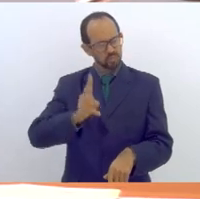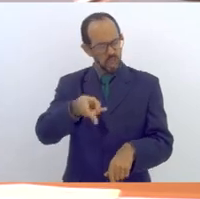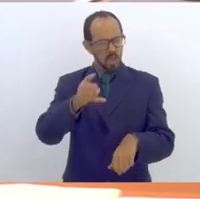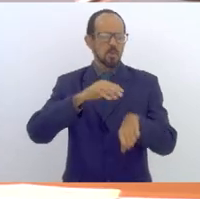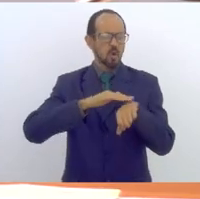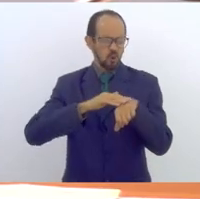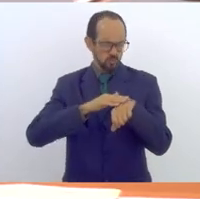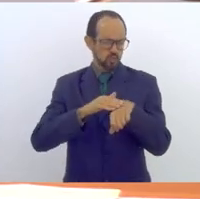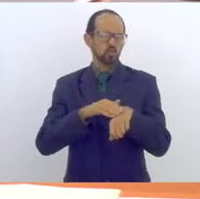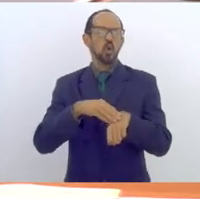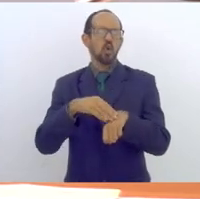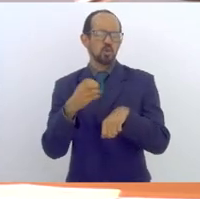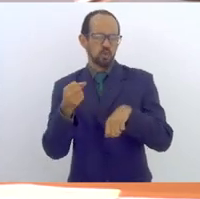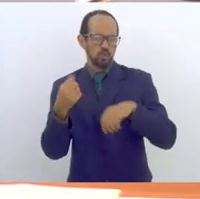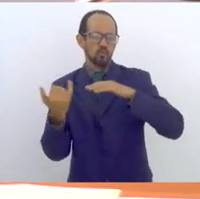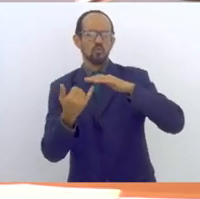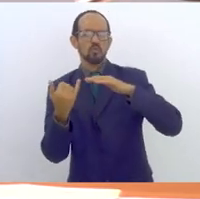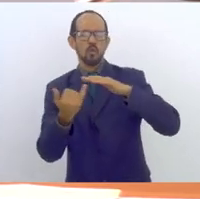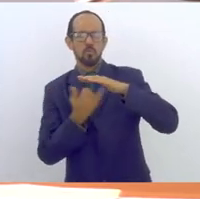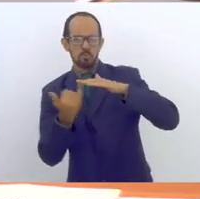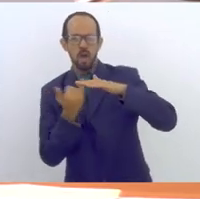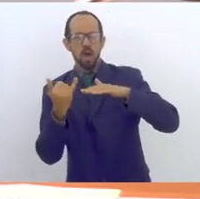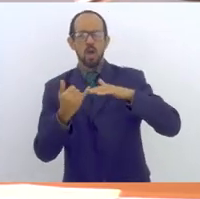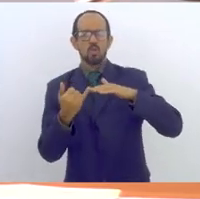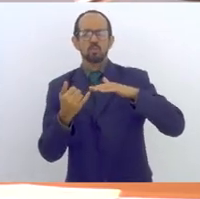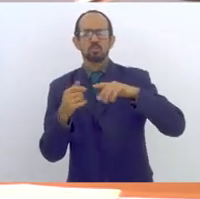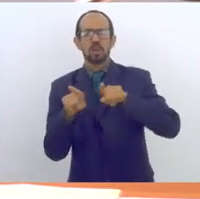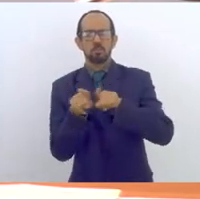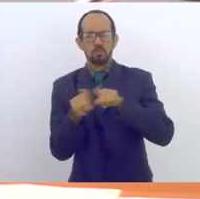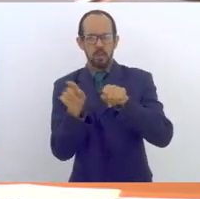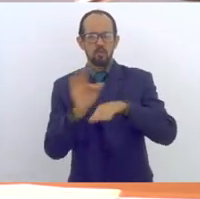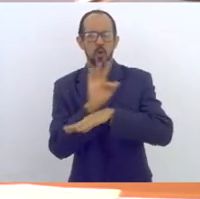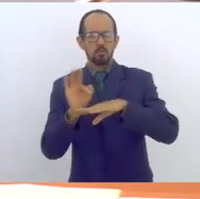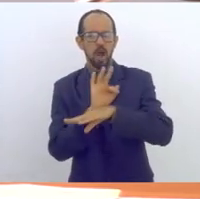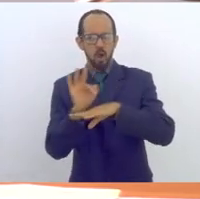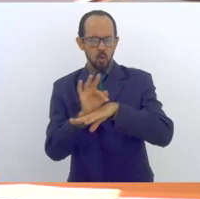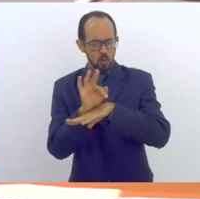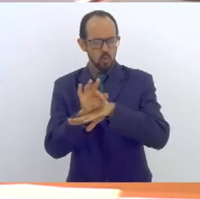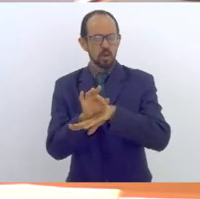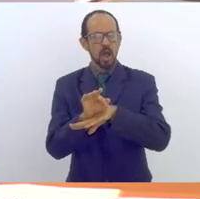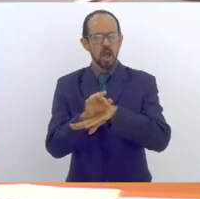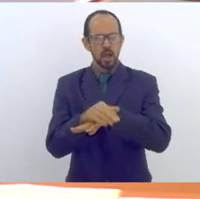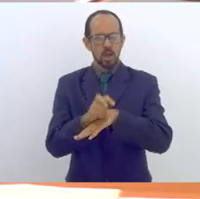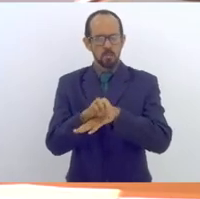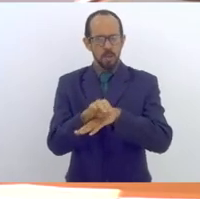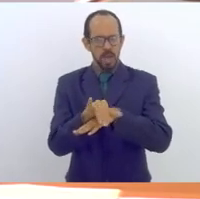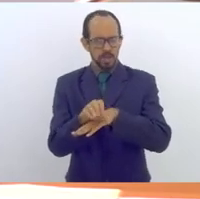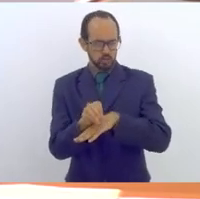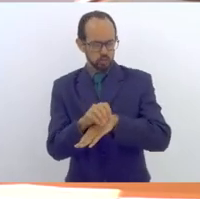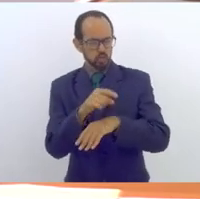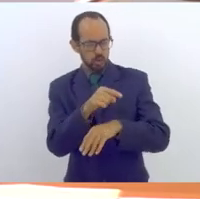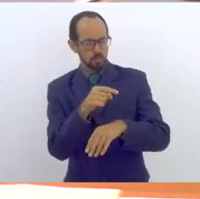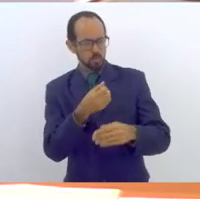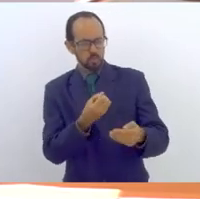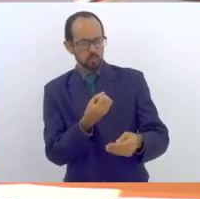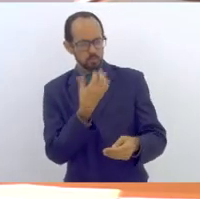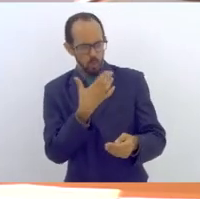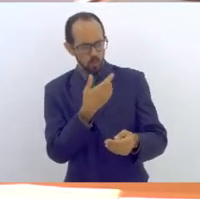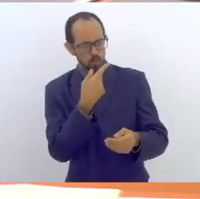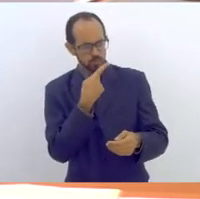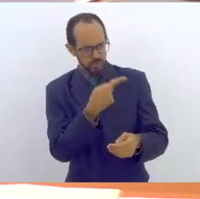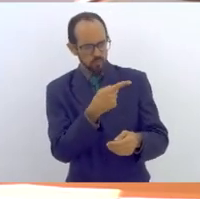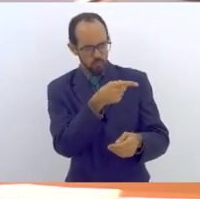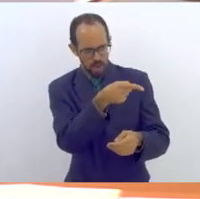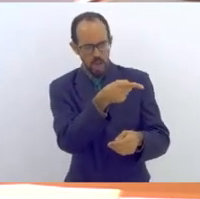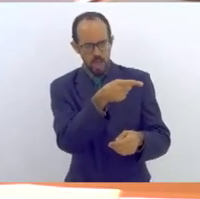ou oficial Ele sempre foi muito claro nesse sentido e o Márcio Garcia é muito feliz quando reitera essas palavras aqui em todas as reuniões